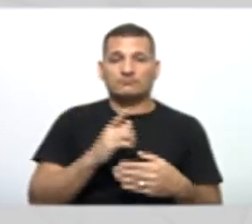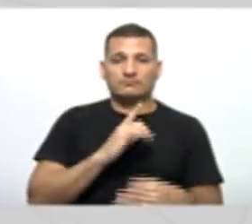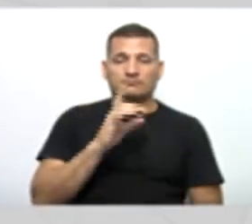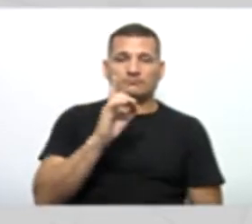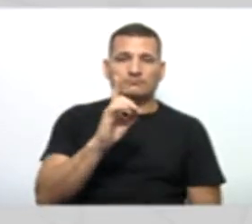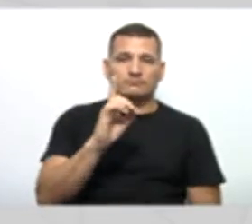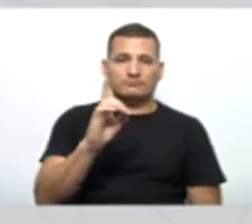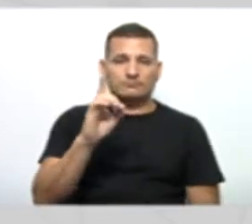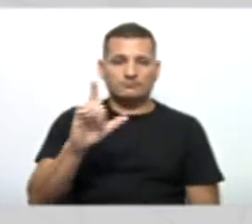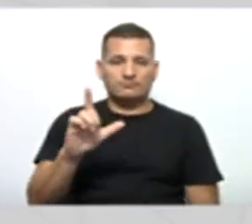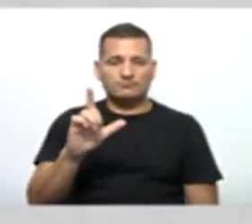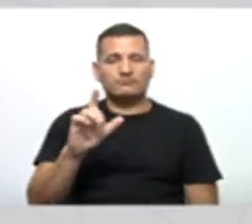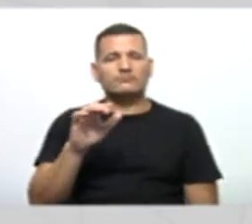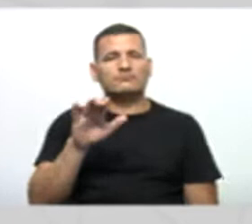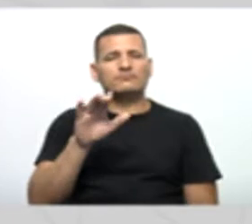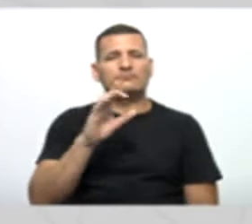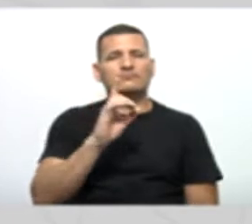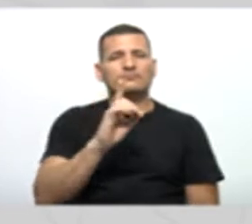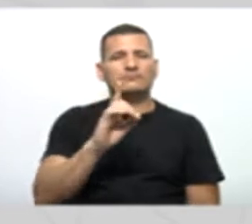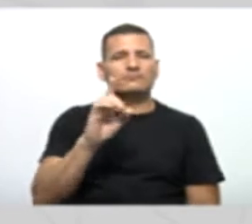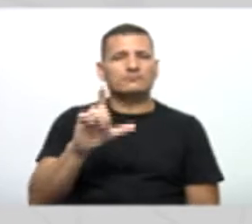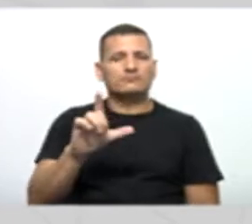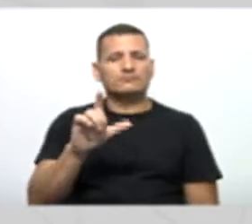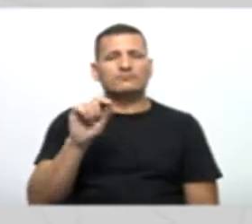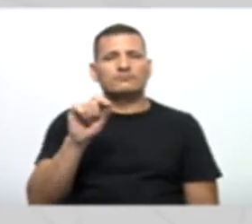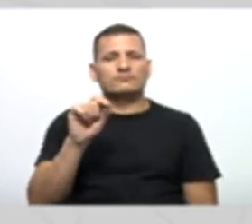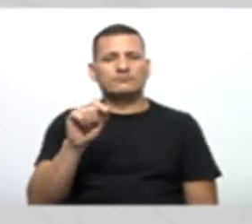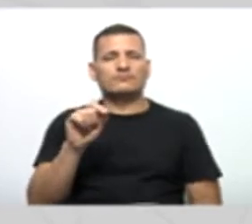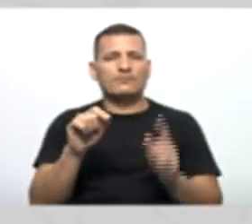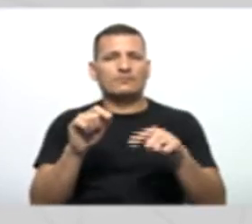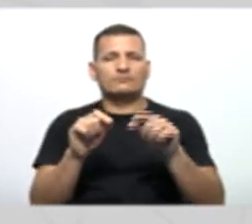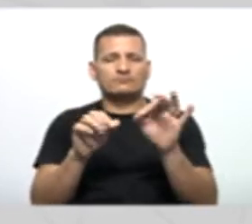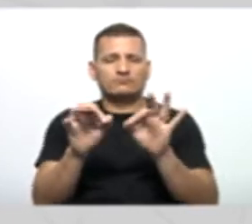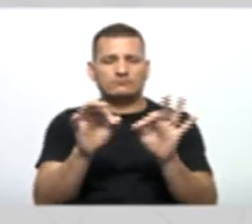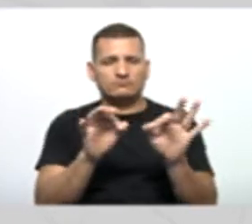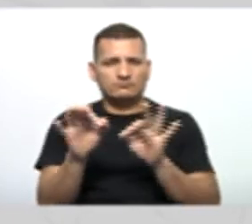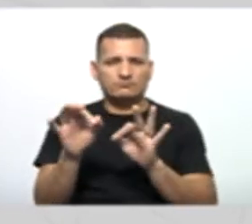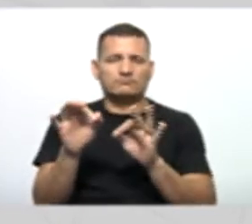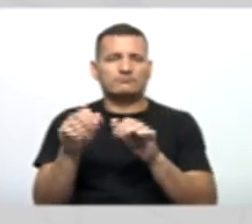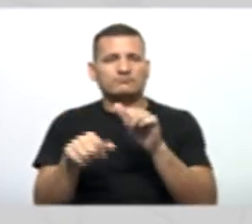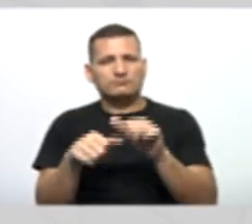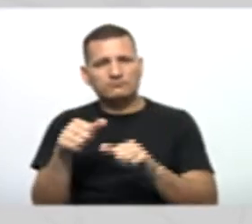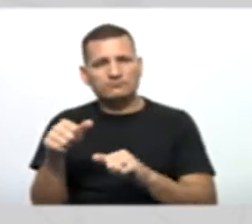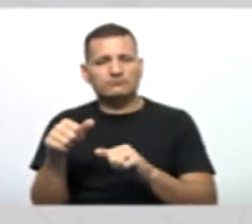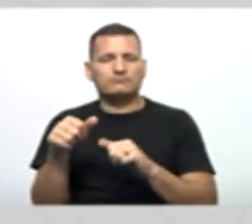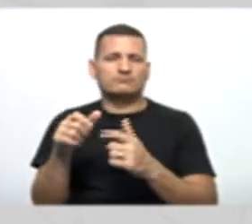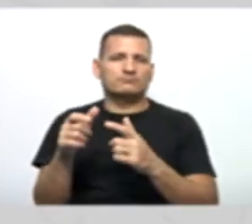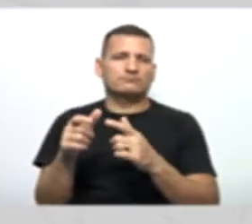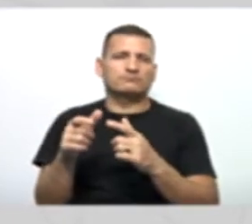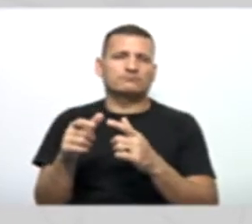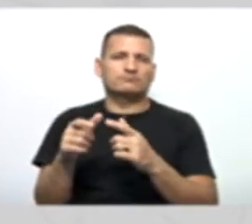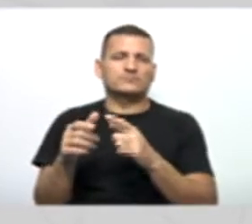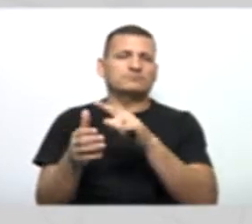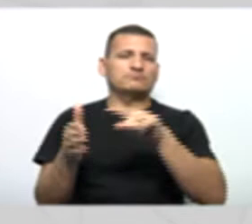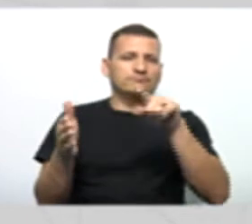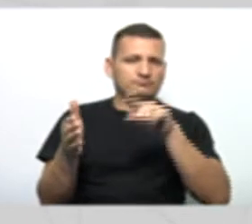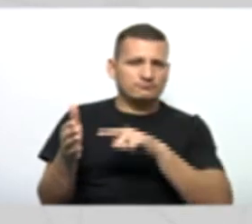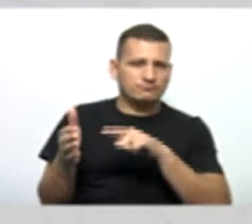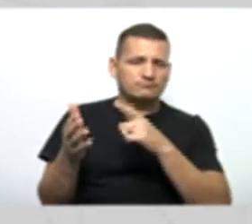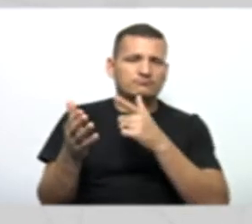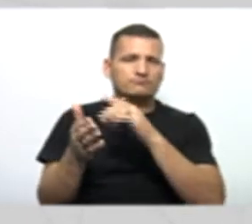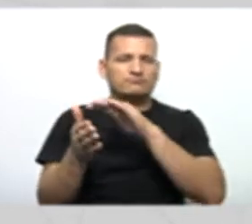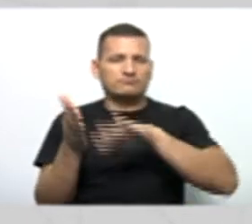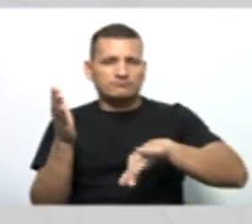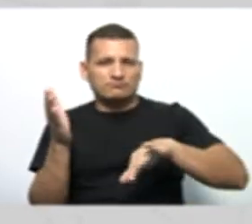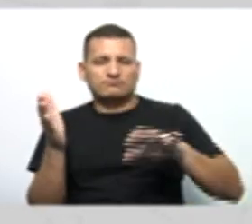A DDL serve para definir o banco, ou seja, você vai construir um banco, vai alterar, vai fazer exclusão, você vai utilizar a